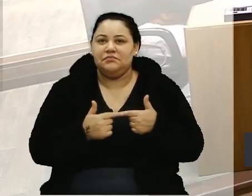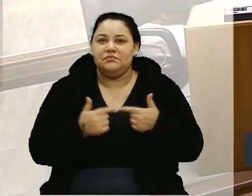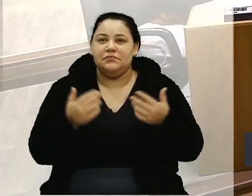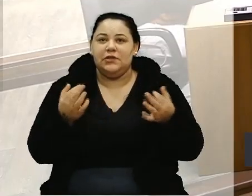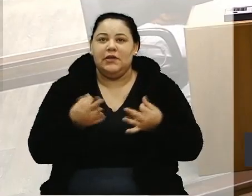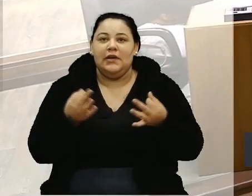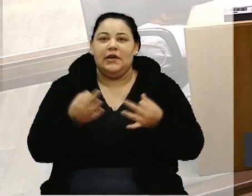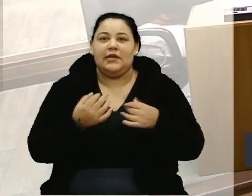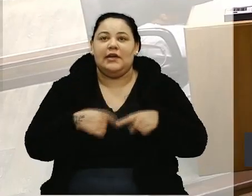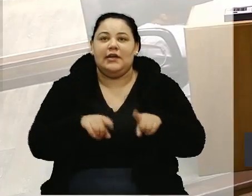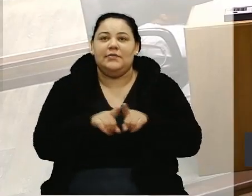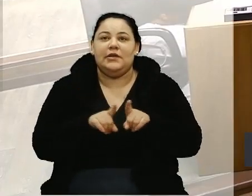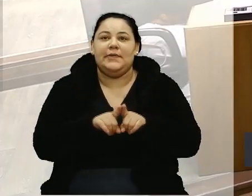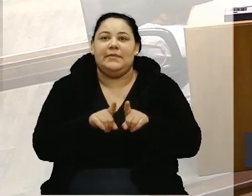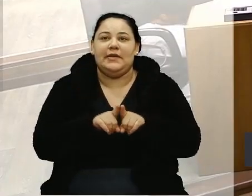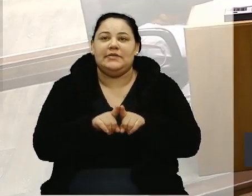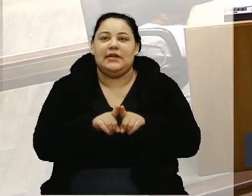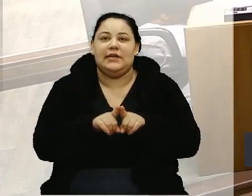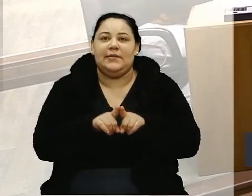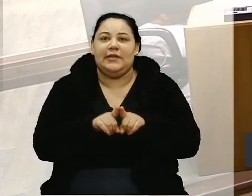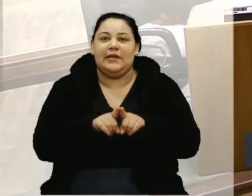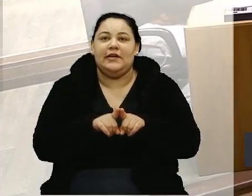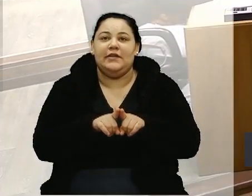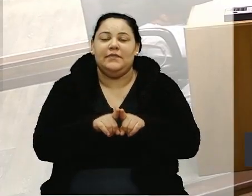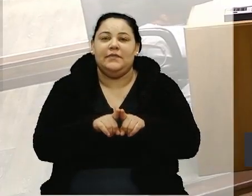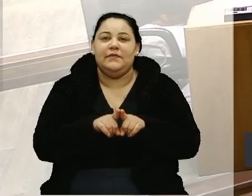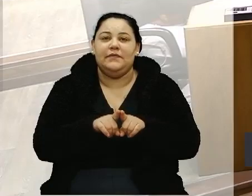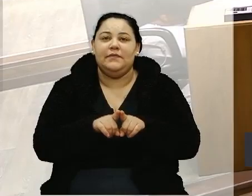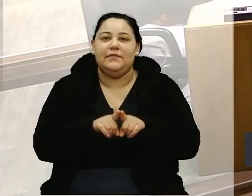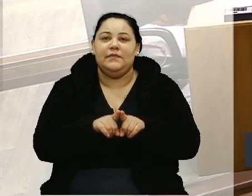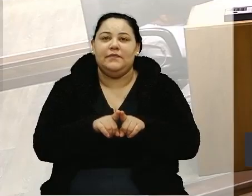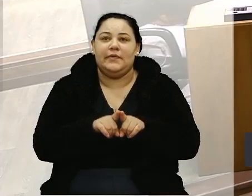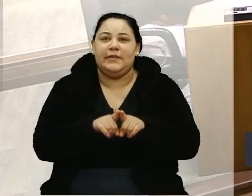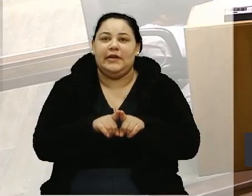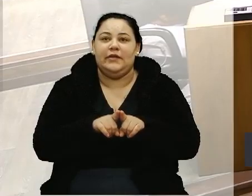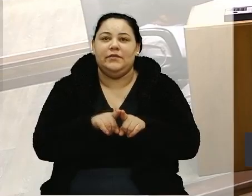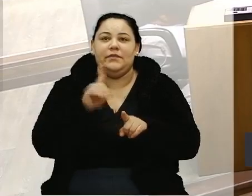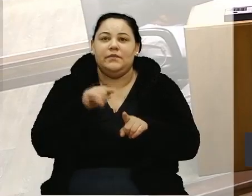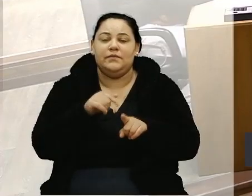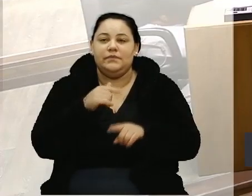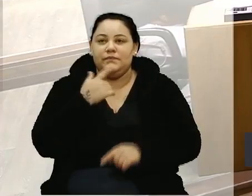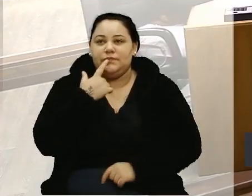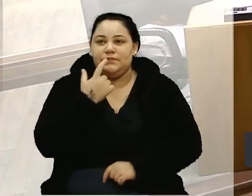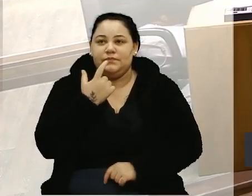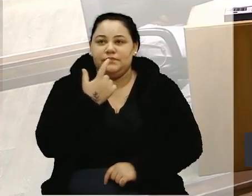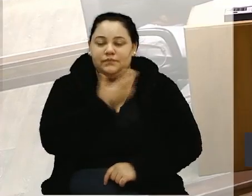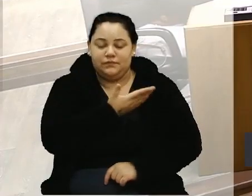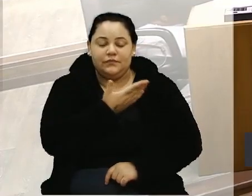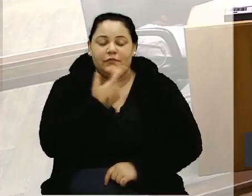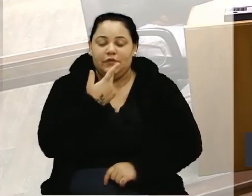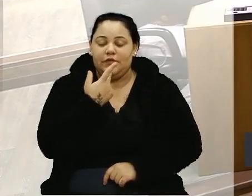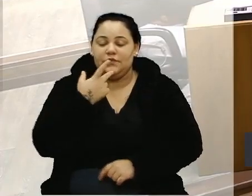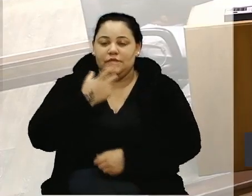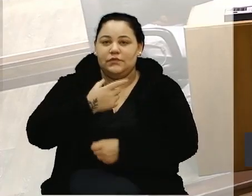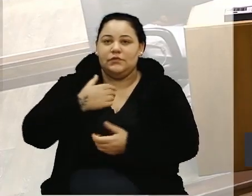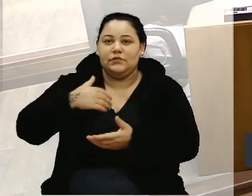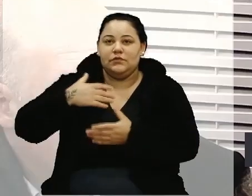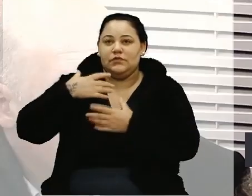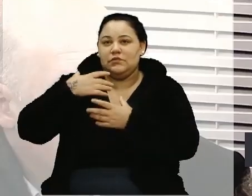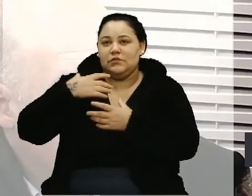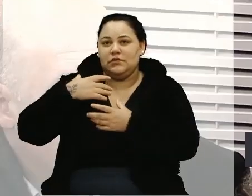fiz parte da gestão 2010 a 2012 como secretário de obras da